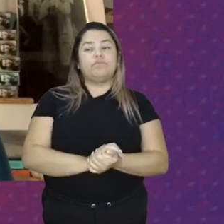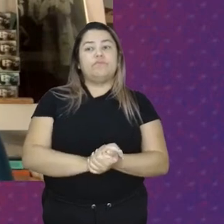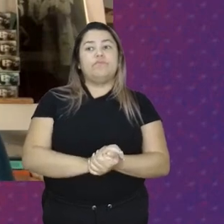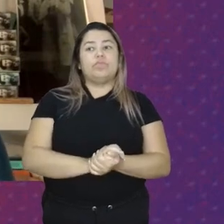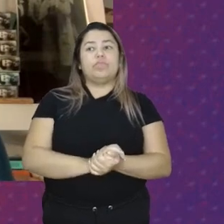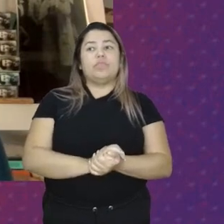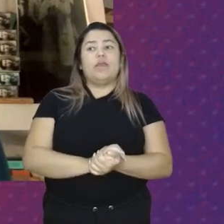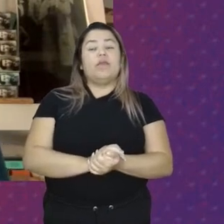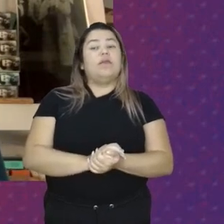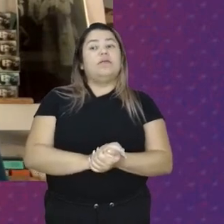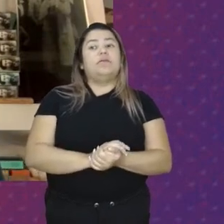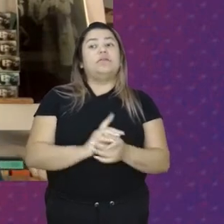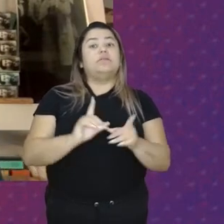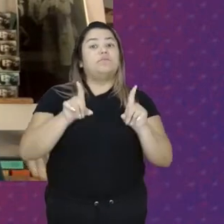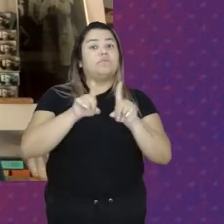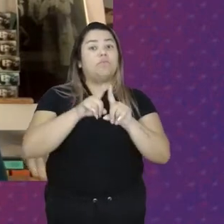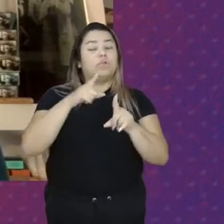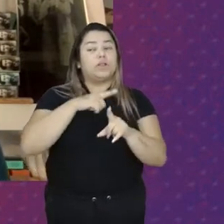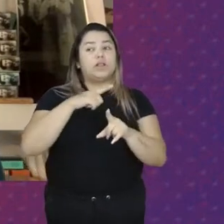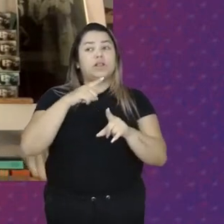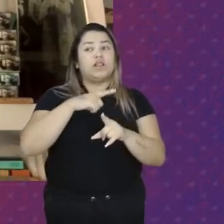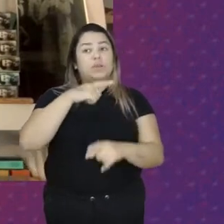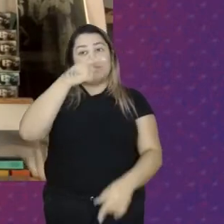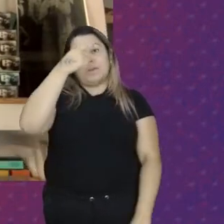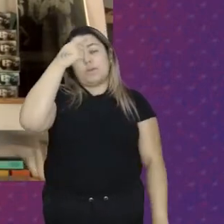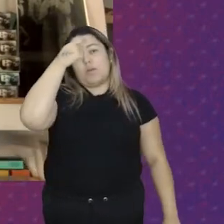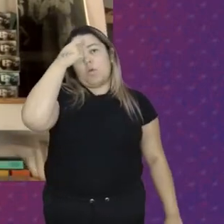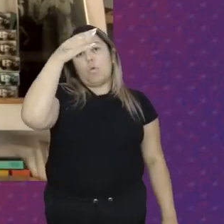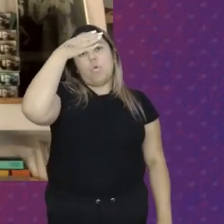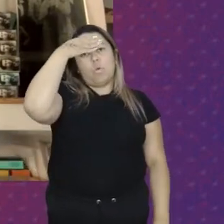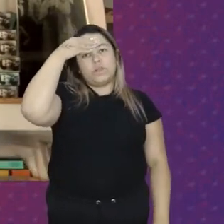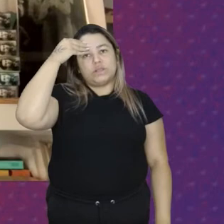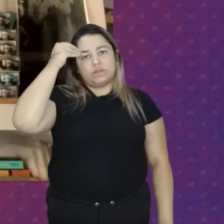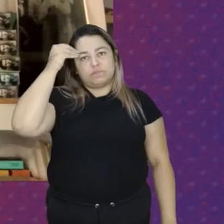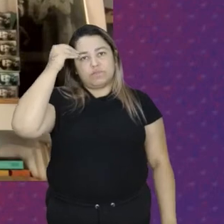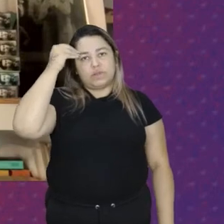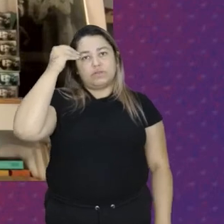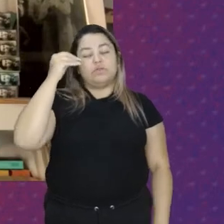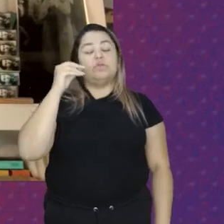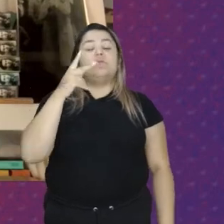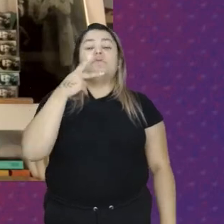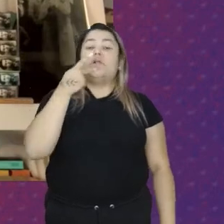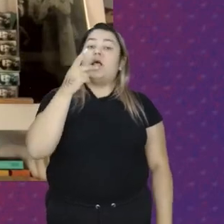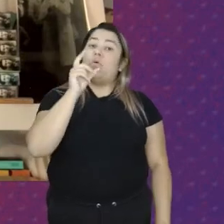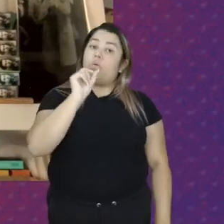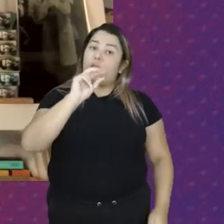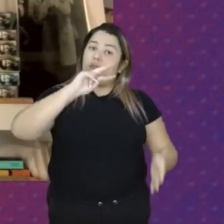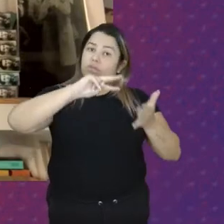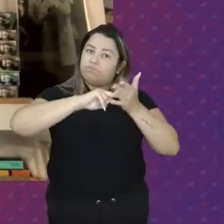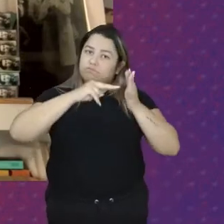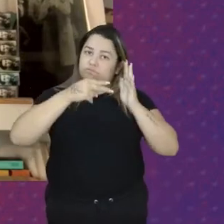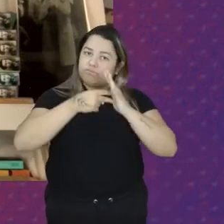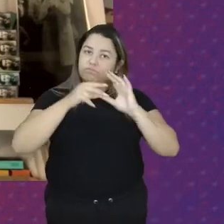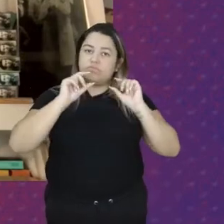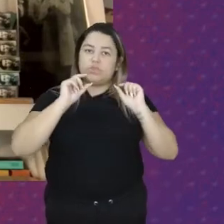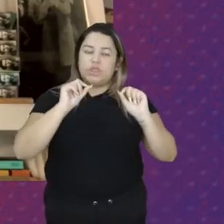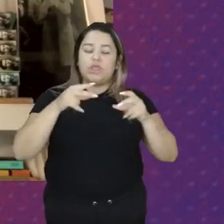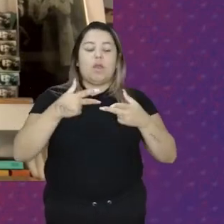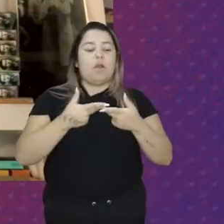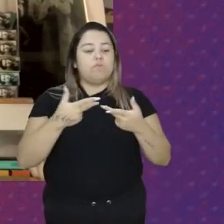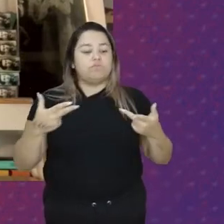se produz não a memória, mas o esquecimento. O que eu quero dizer com isso? Que